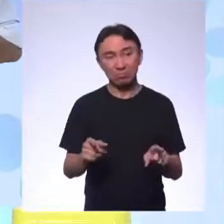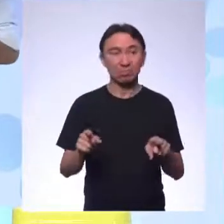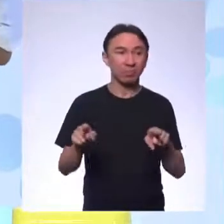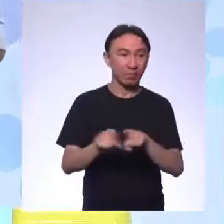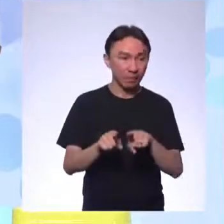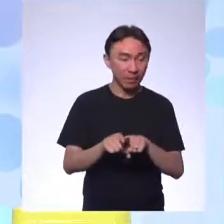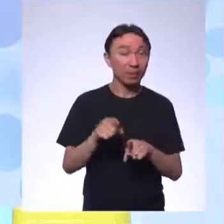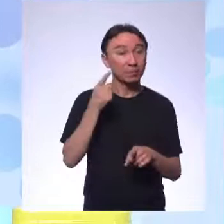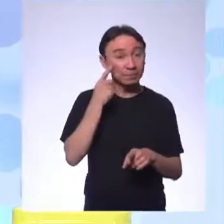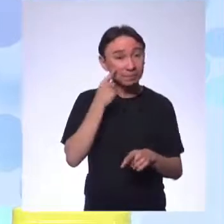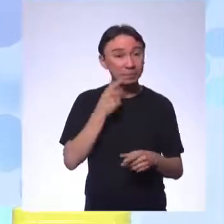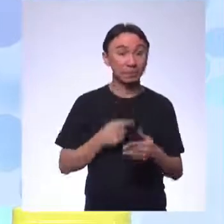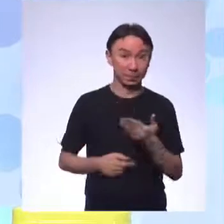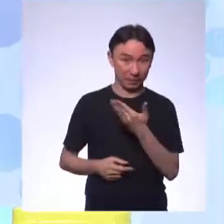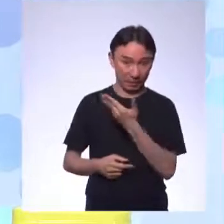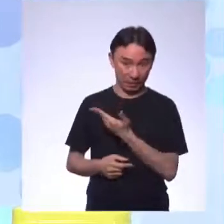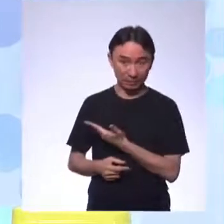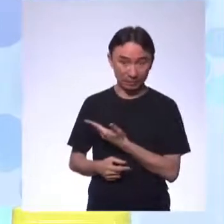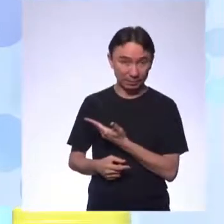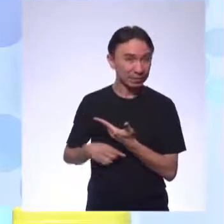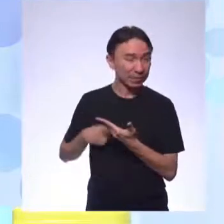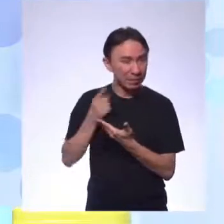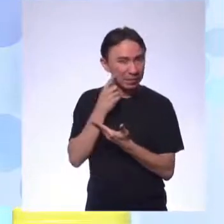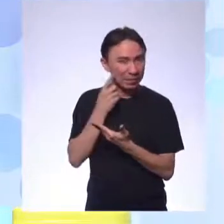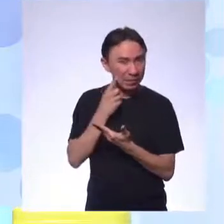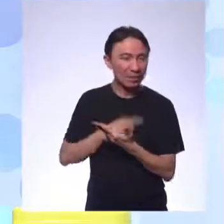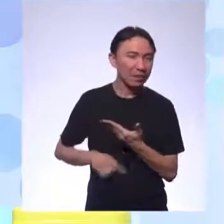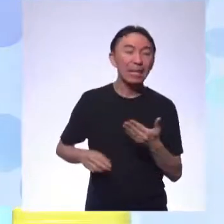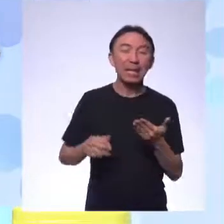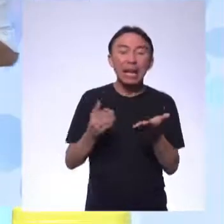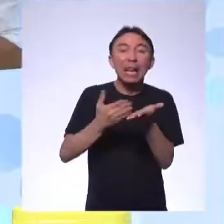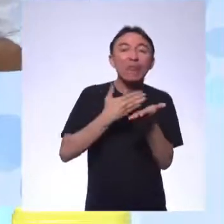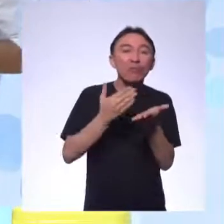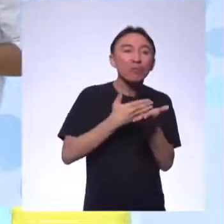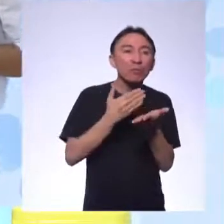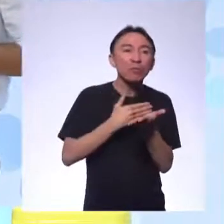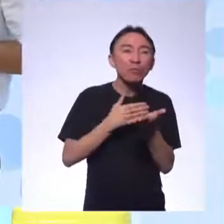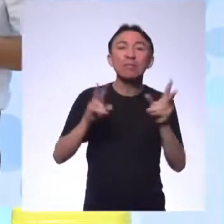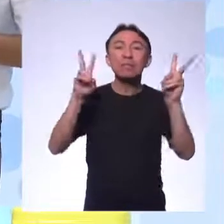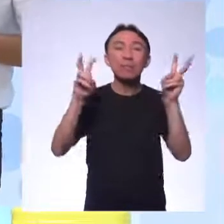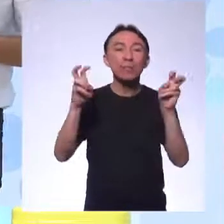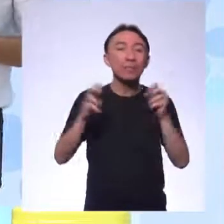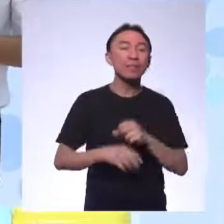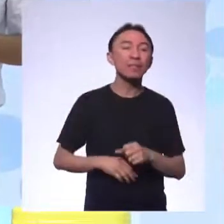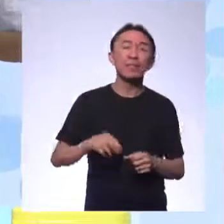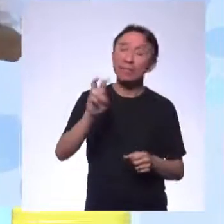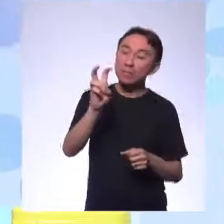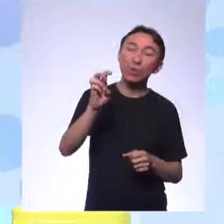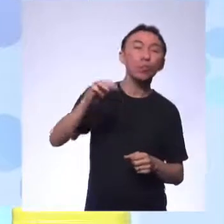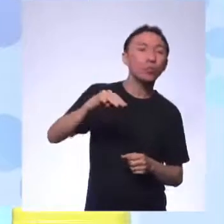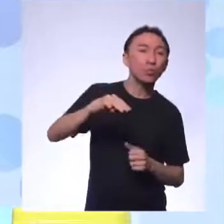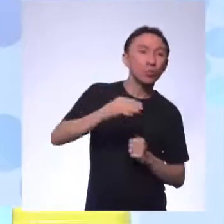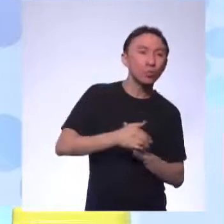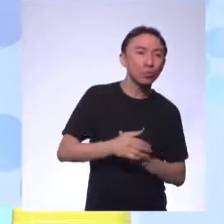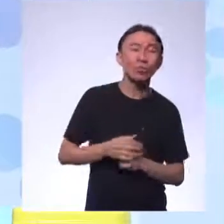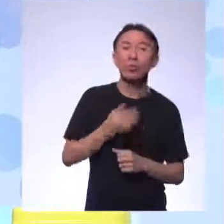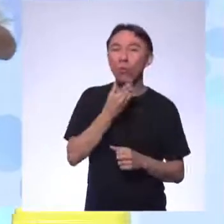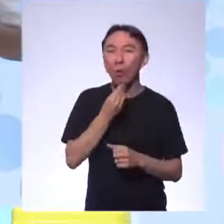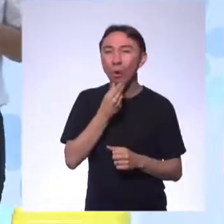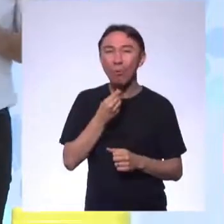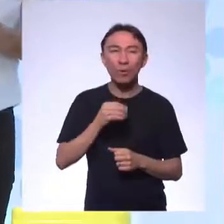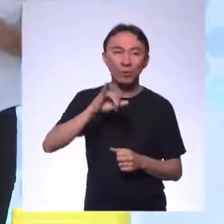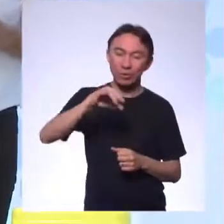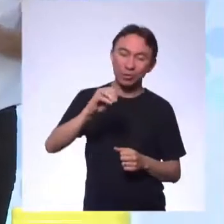ler agora uma narrativa, um trecho de um livro chamado 5 Minutos, do grande escritor José de Alencar. José de Alencar, ele é o quê?